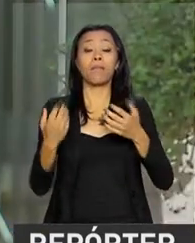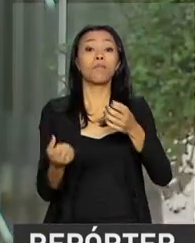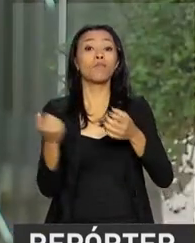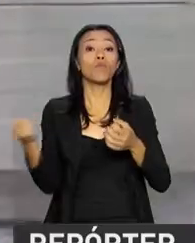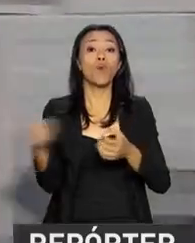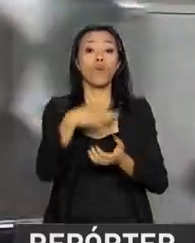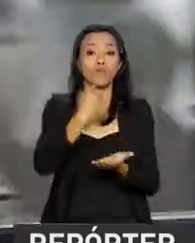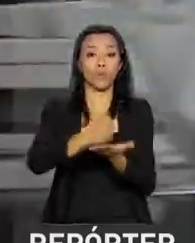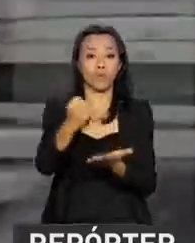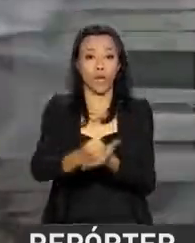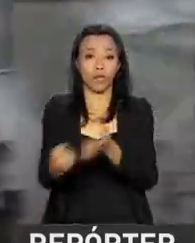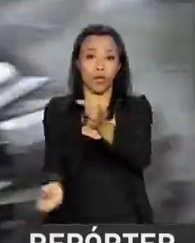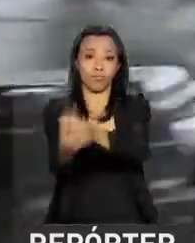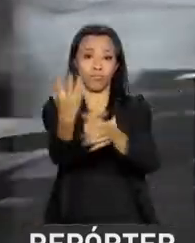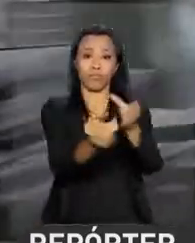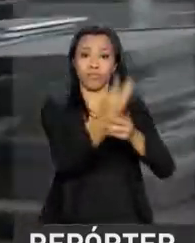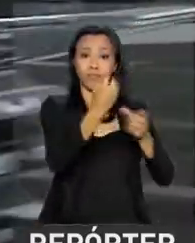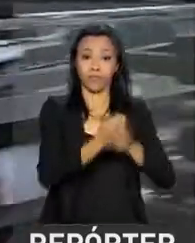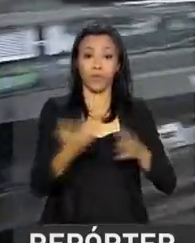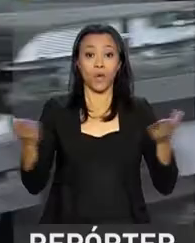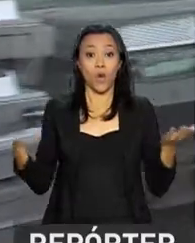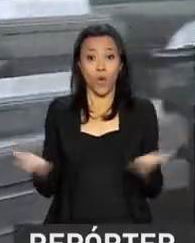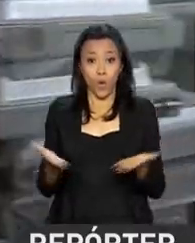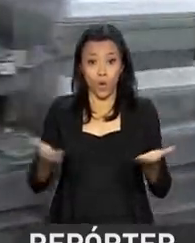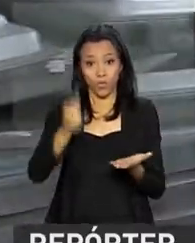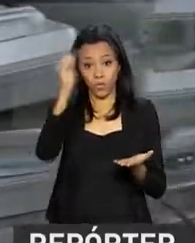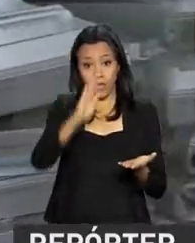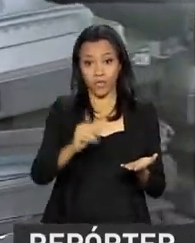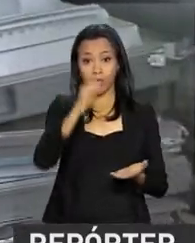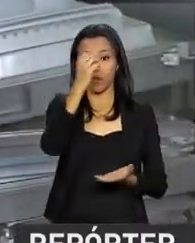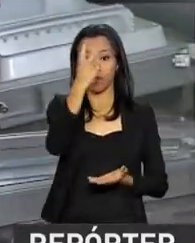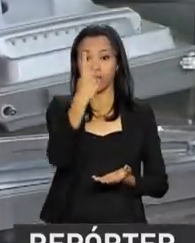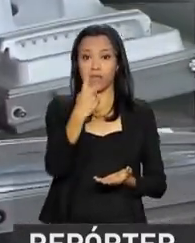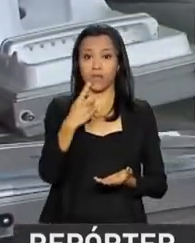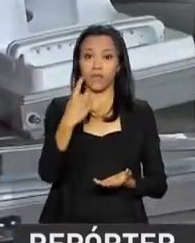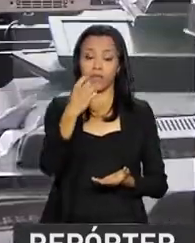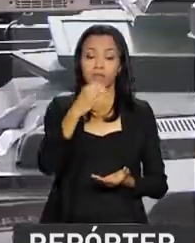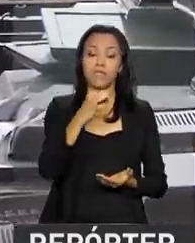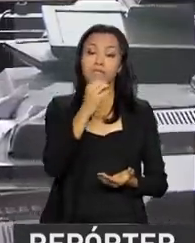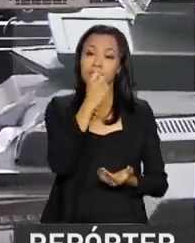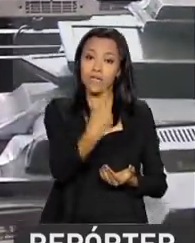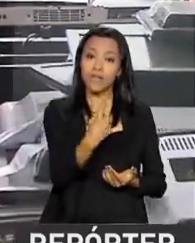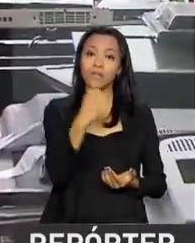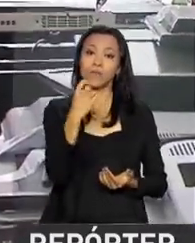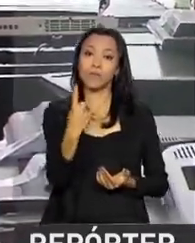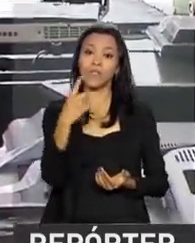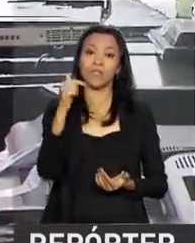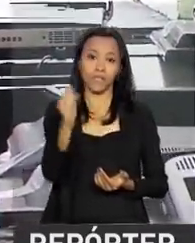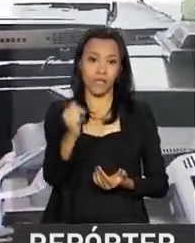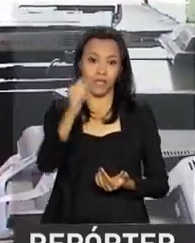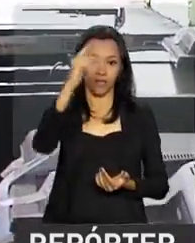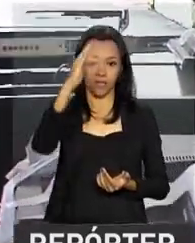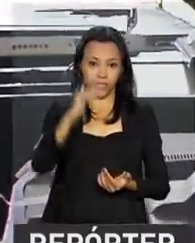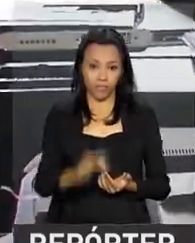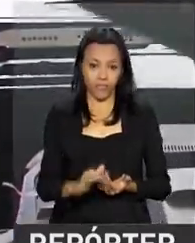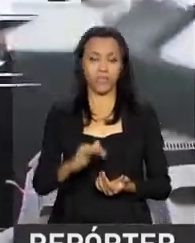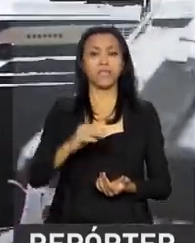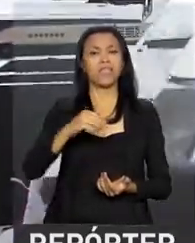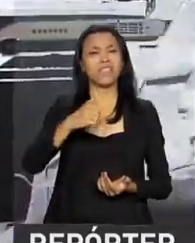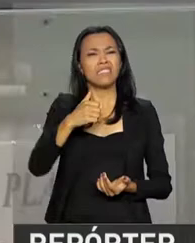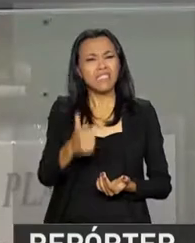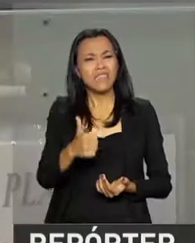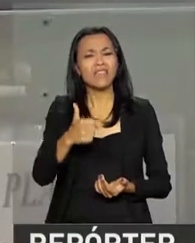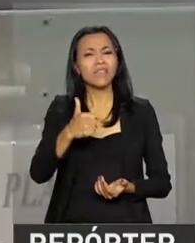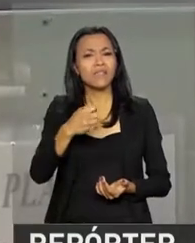novas contratações. O Brasil ocupa hoje a posição 117 entre 138 países, quando o assunto